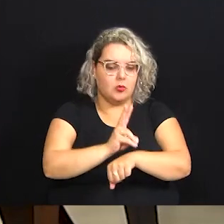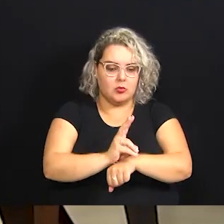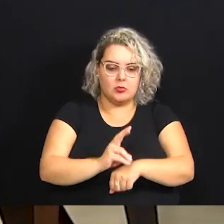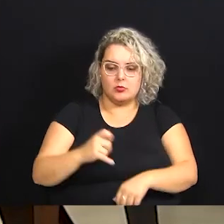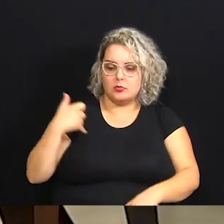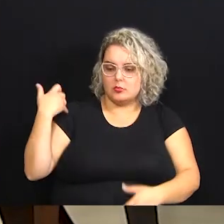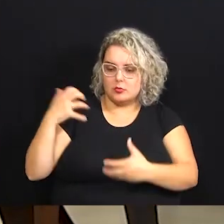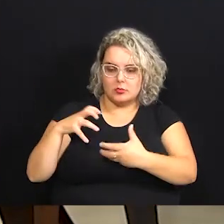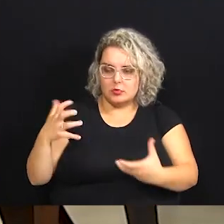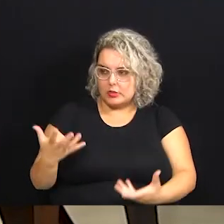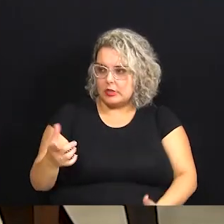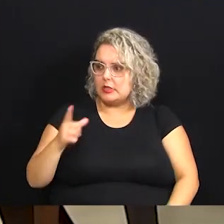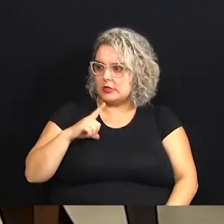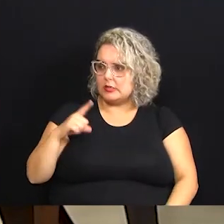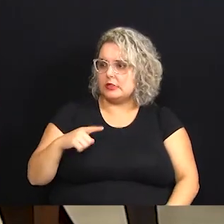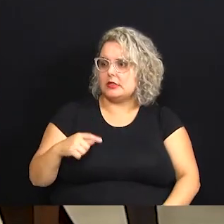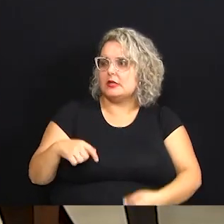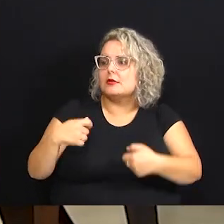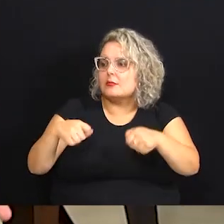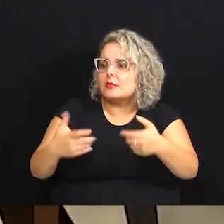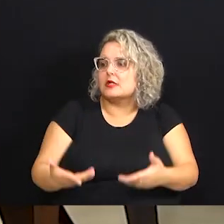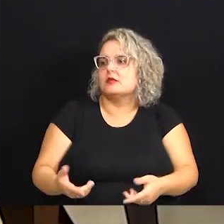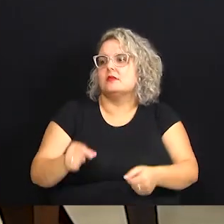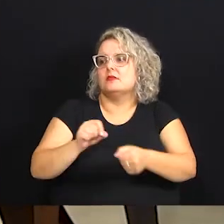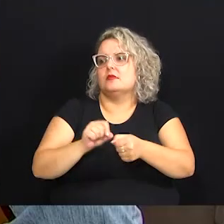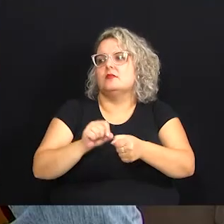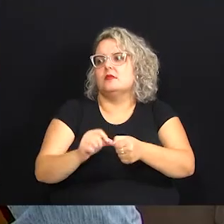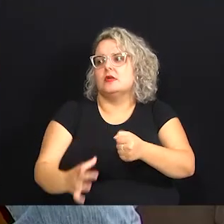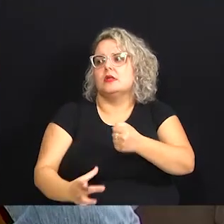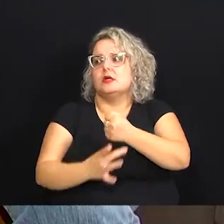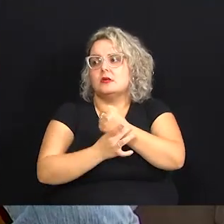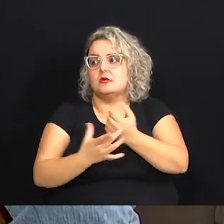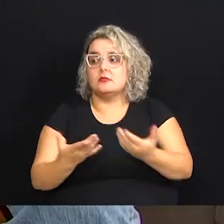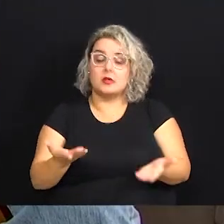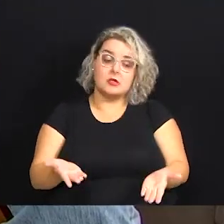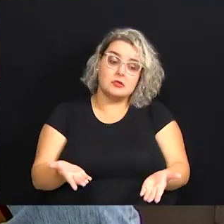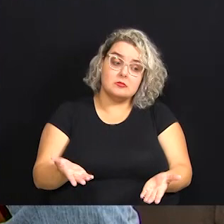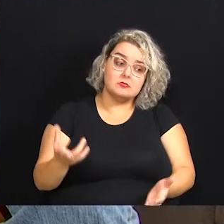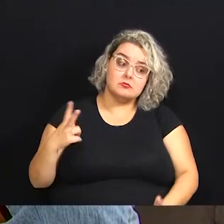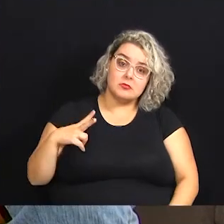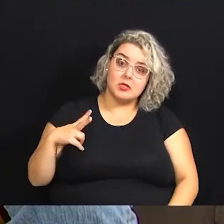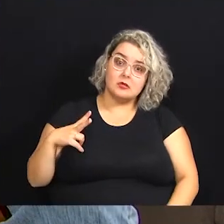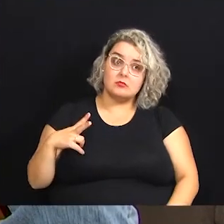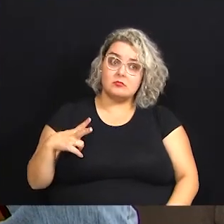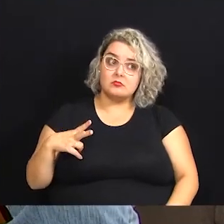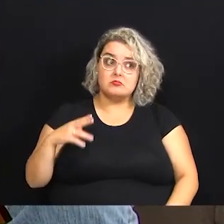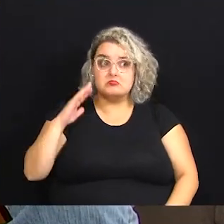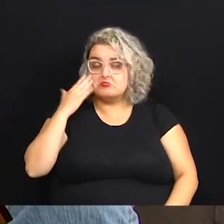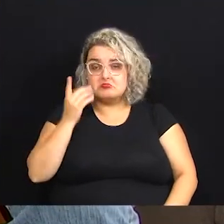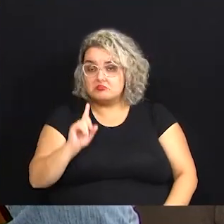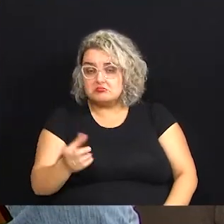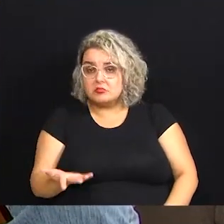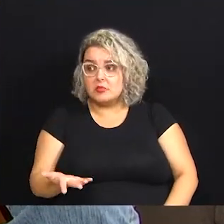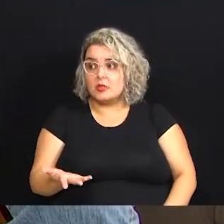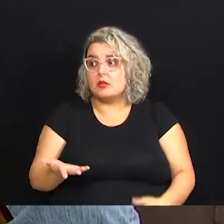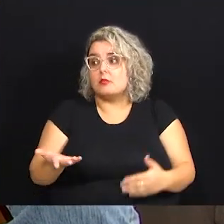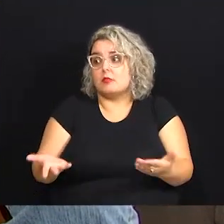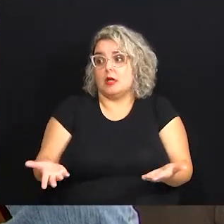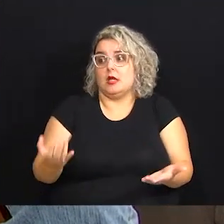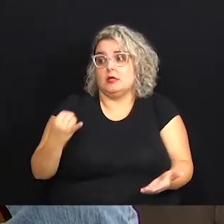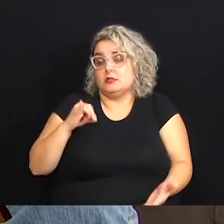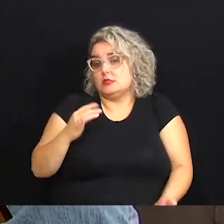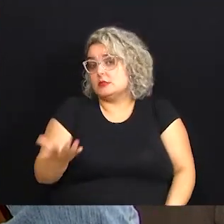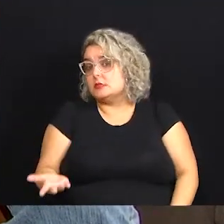pessoa mais velha, teria essa necessidade de fazer um seguro? Nesse caso, particularmente entendo que não. Agora,